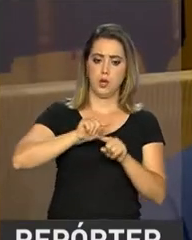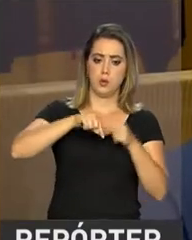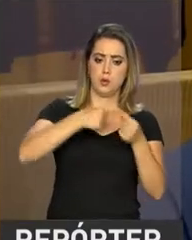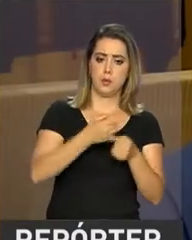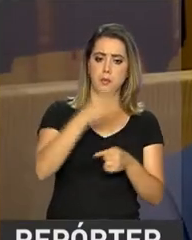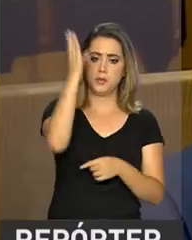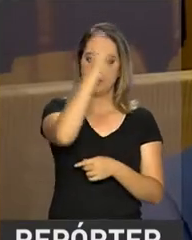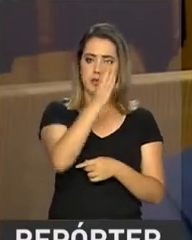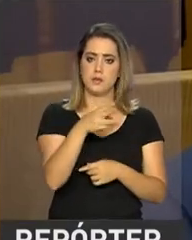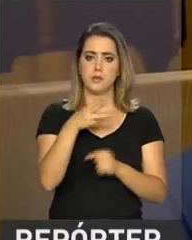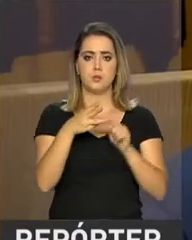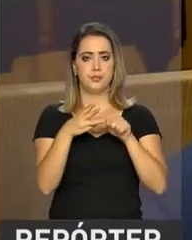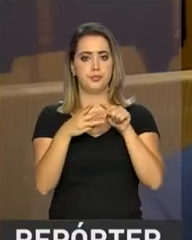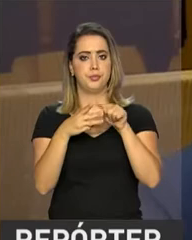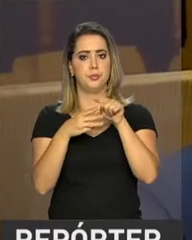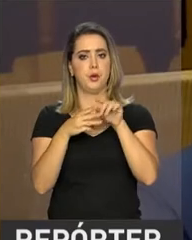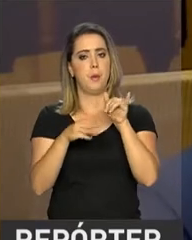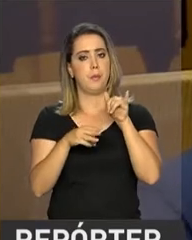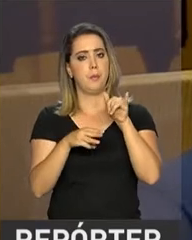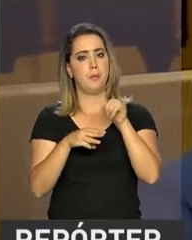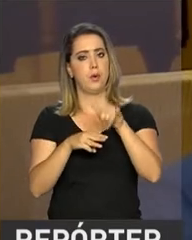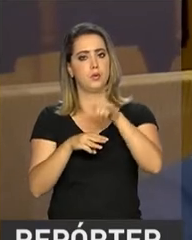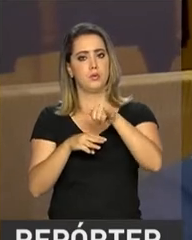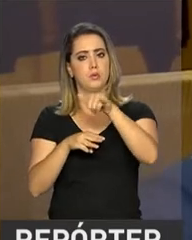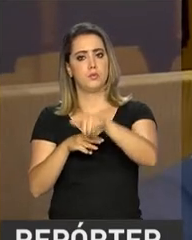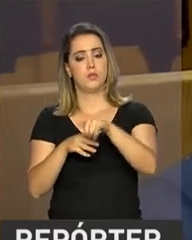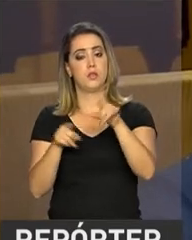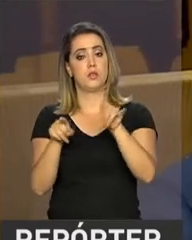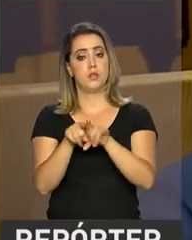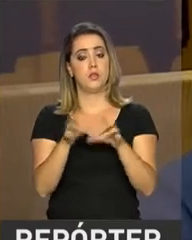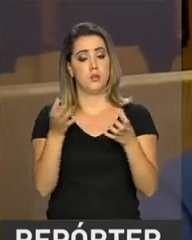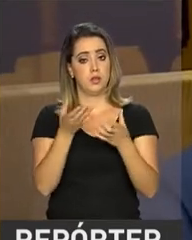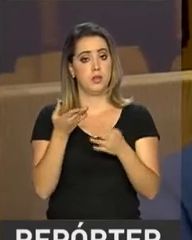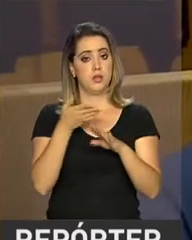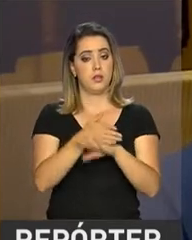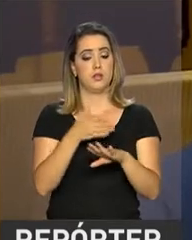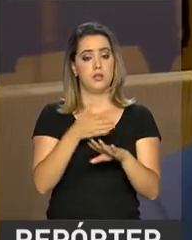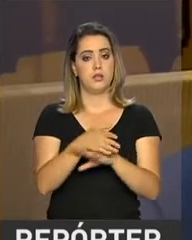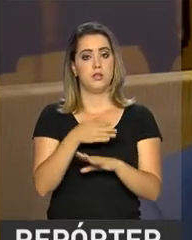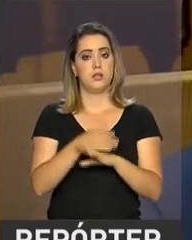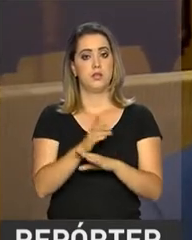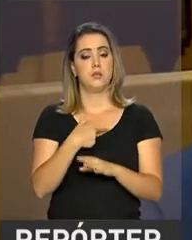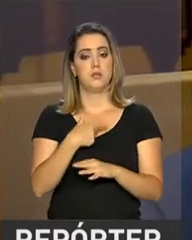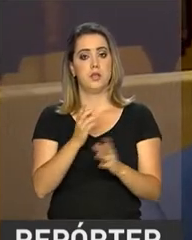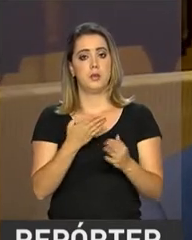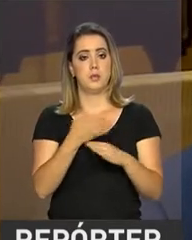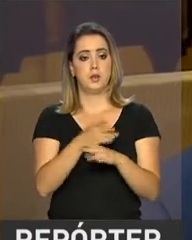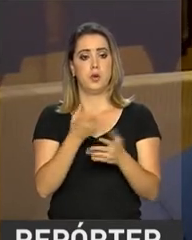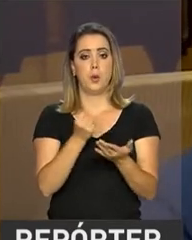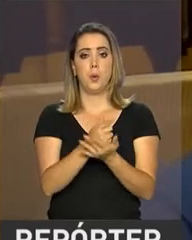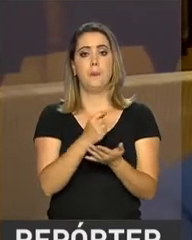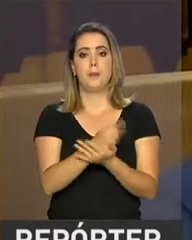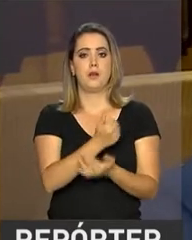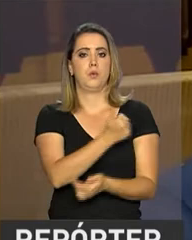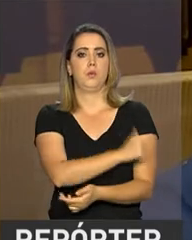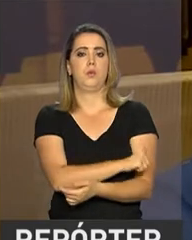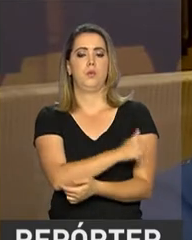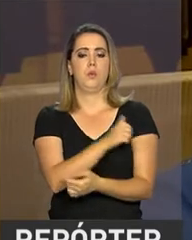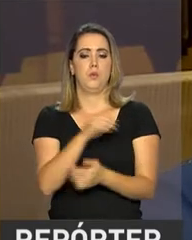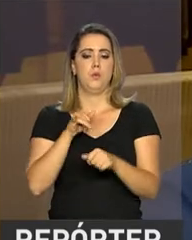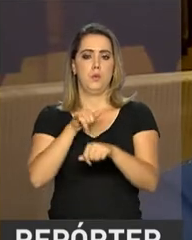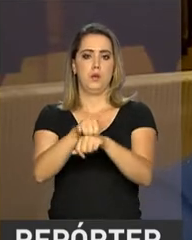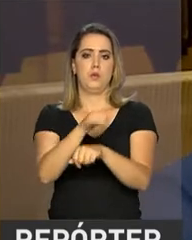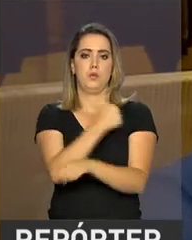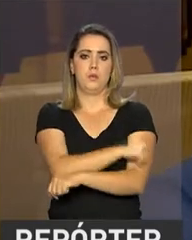China-Portugal-Portugal-Brasil, e querem também entrar em participação no aeroporto do Galeão. Então, estão aguardando apenas que a medida provisória que está tramitando